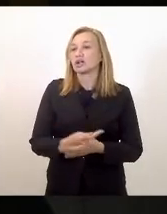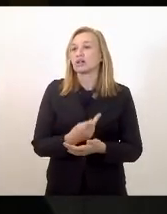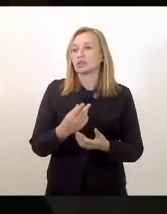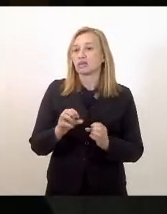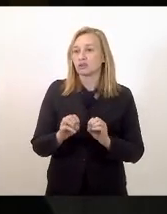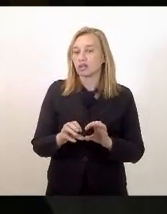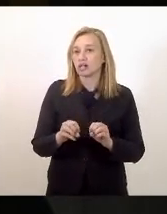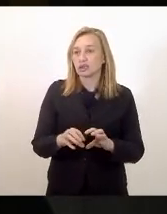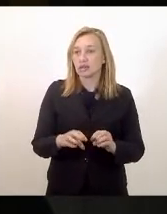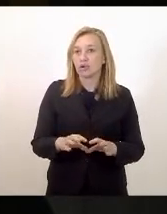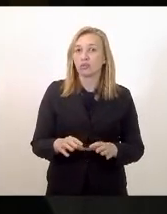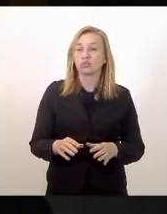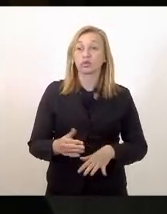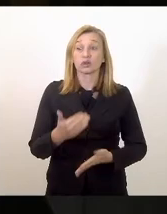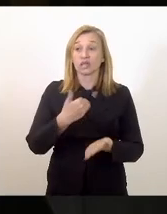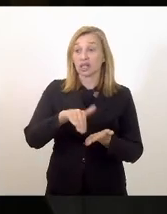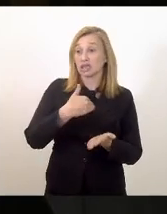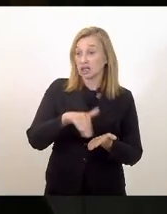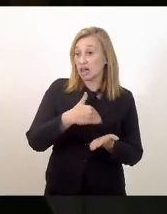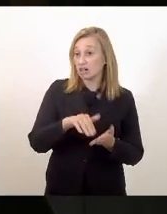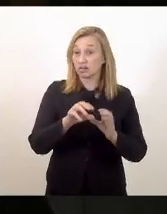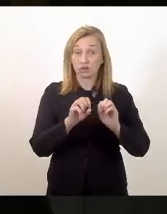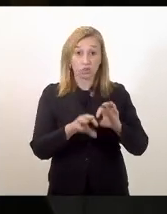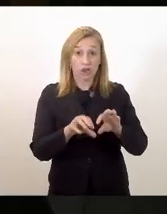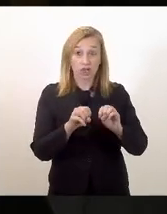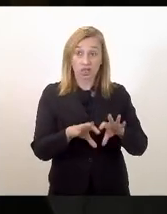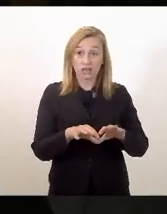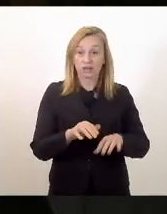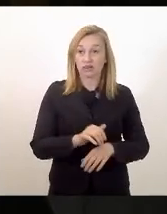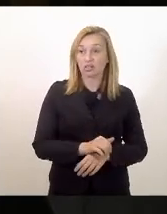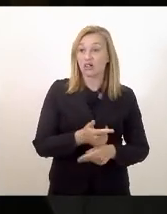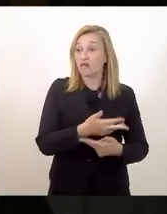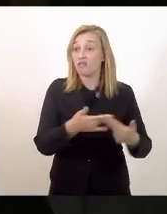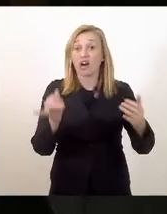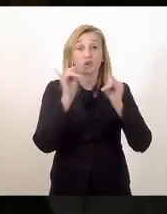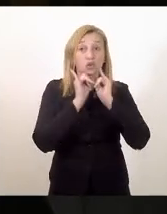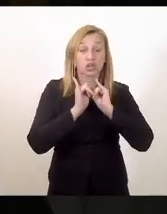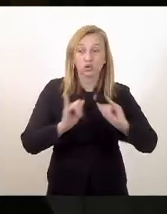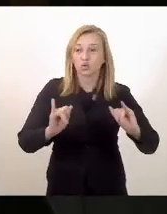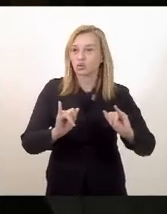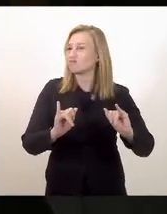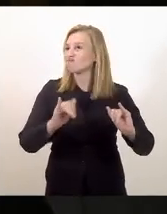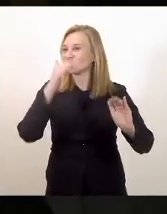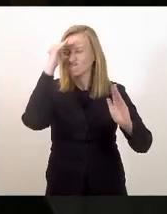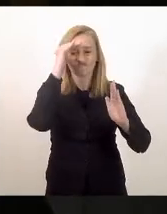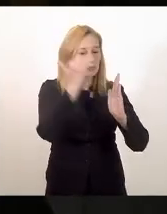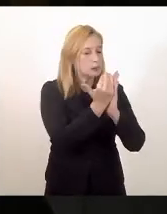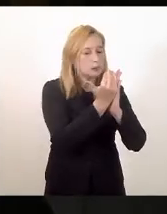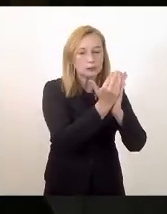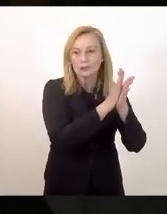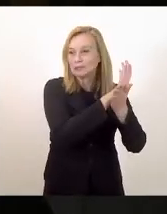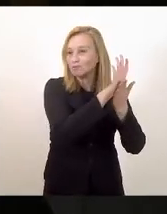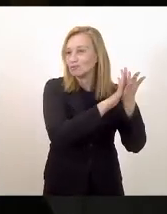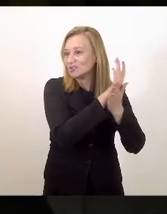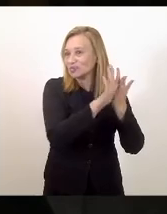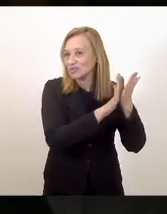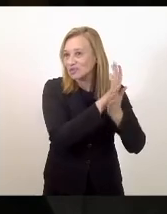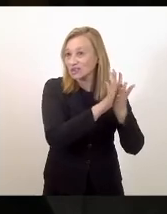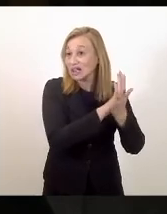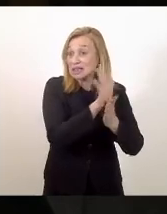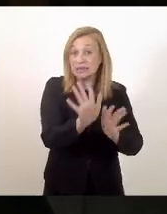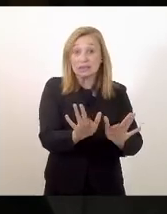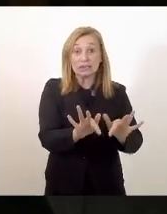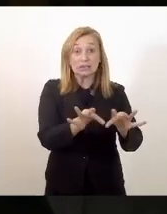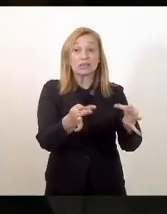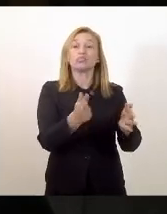então secretário de Educação fez dezenas de anúncios não cumpridos. Chips que já